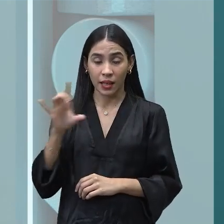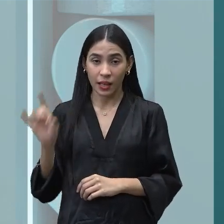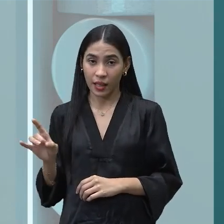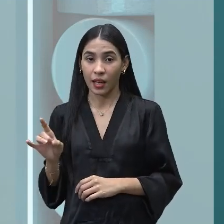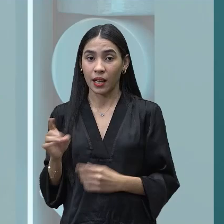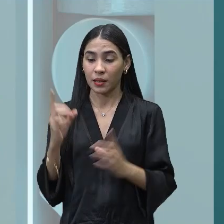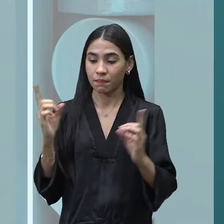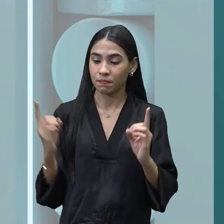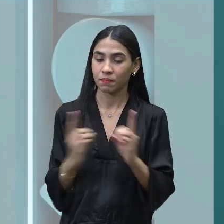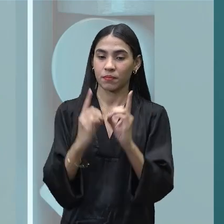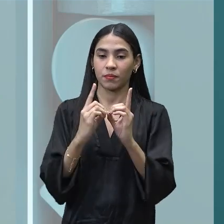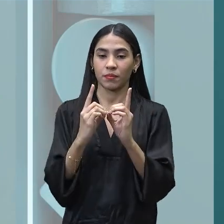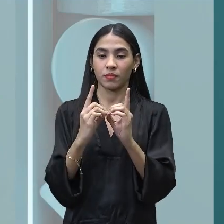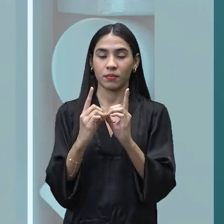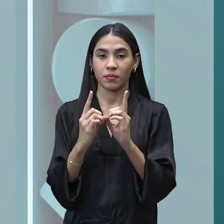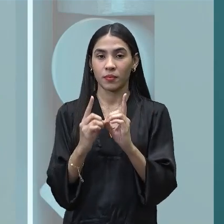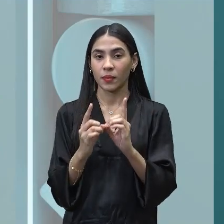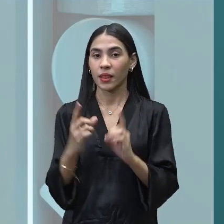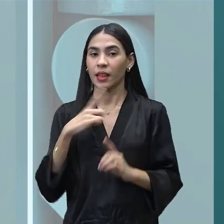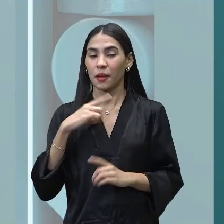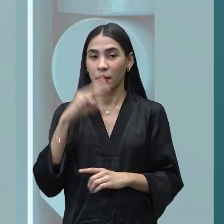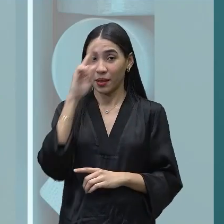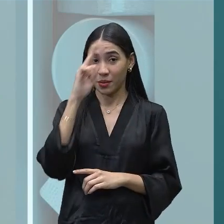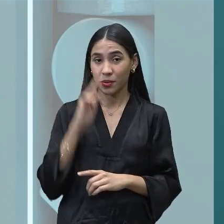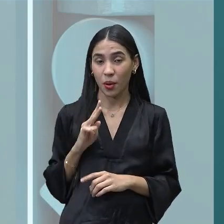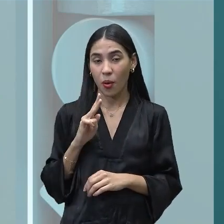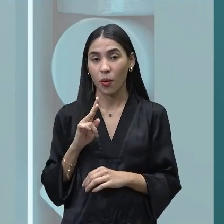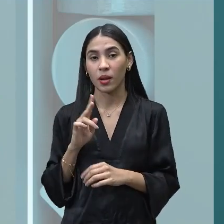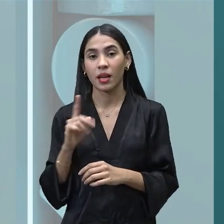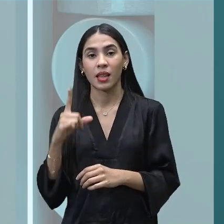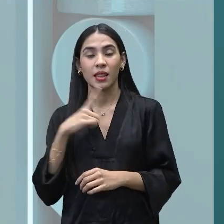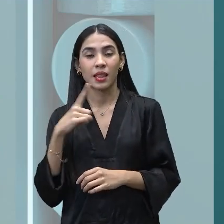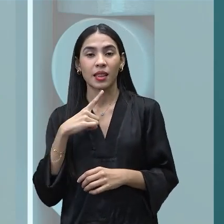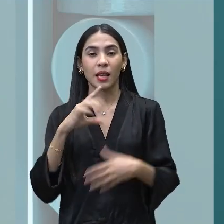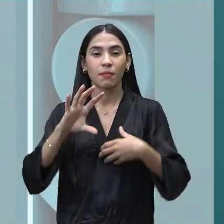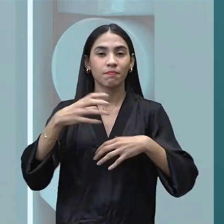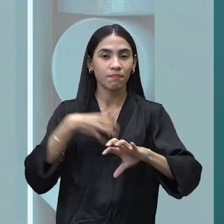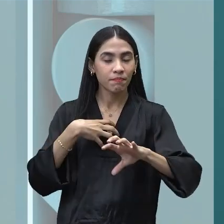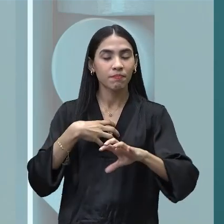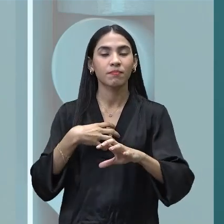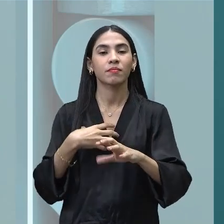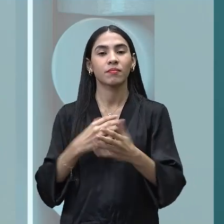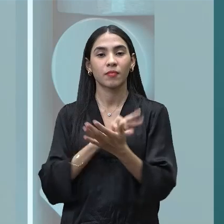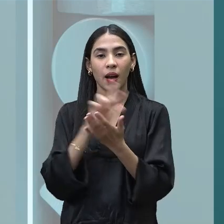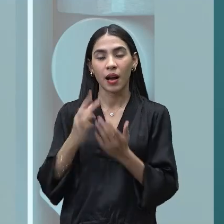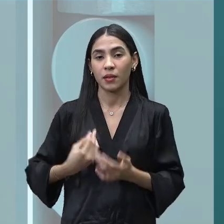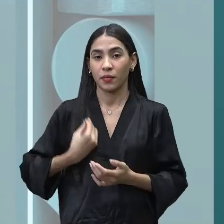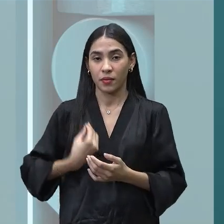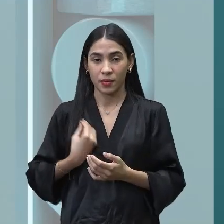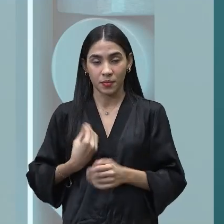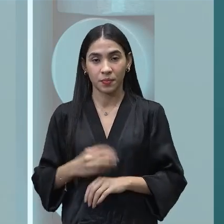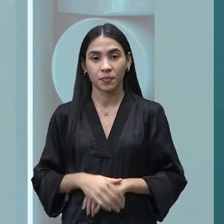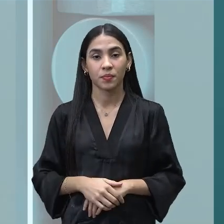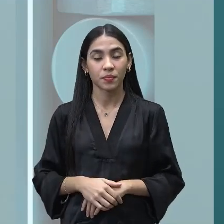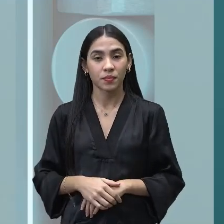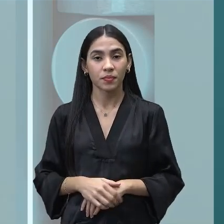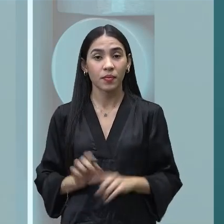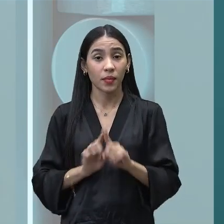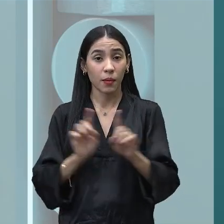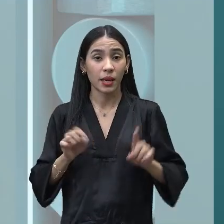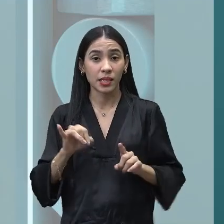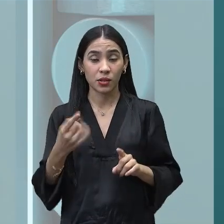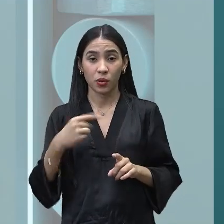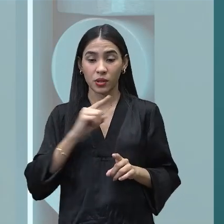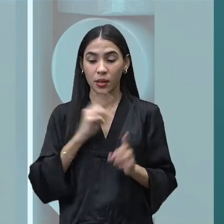se encontrar, traz uma bagagem, traz toda uma história de vida consigo, ok? E quando nós